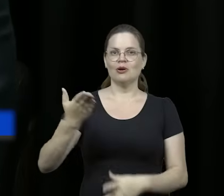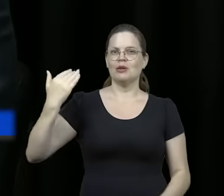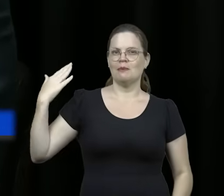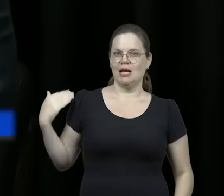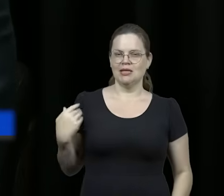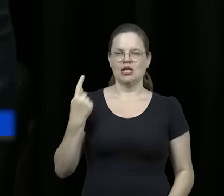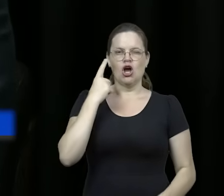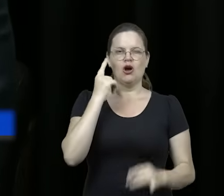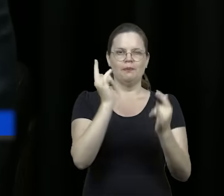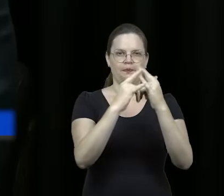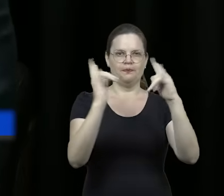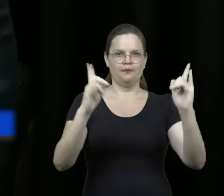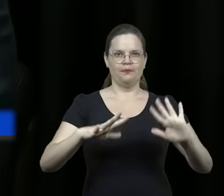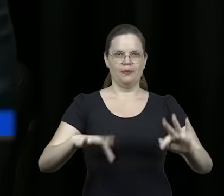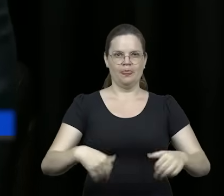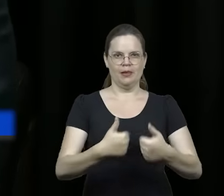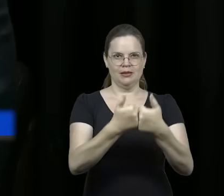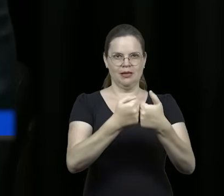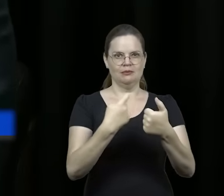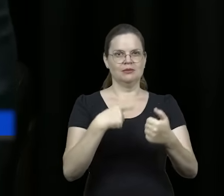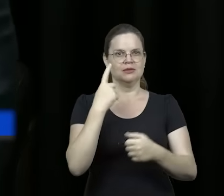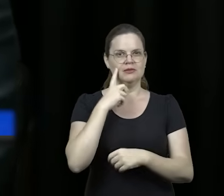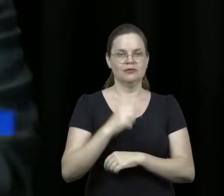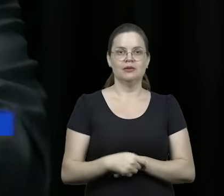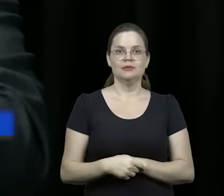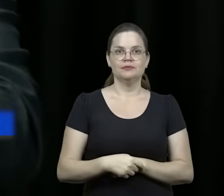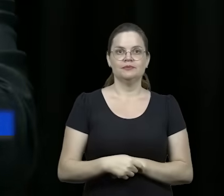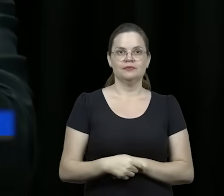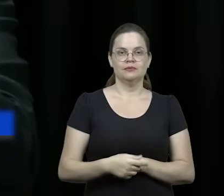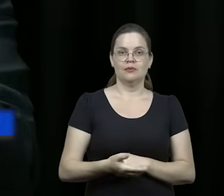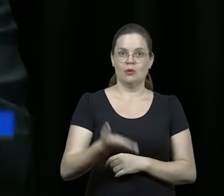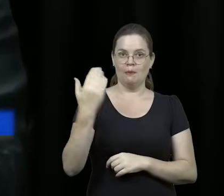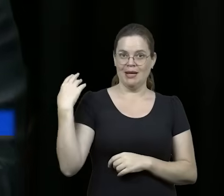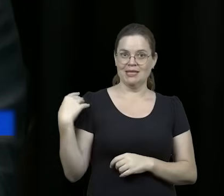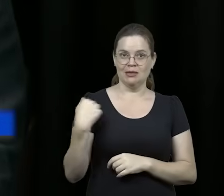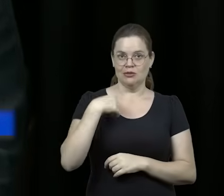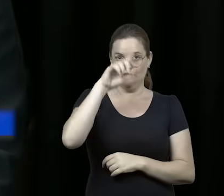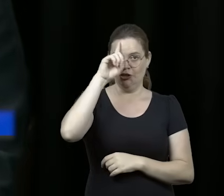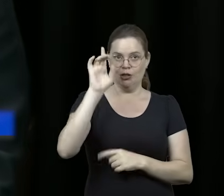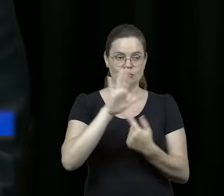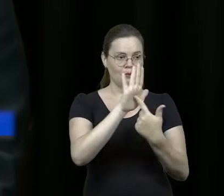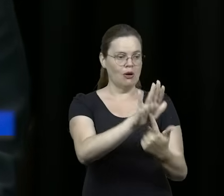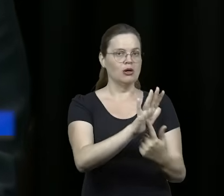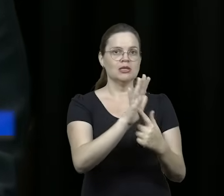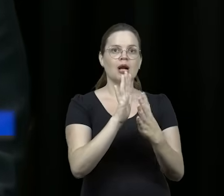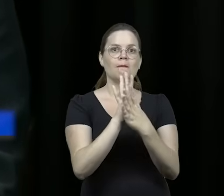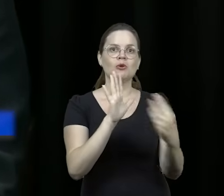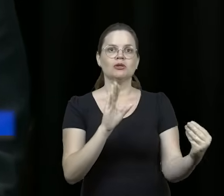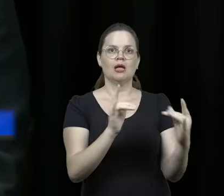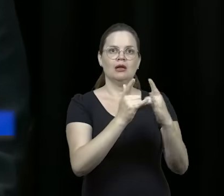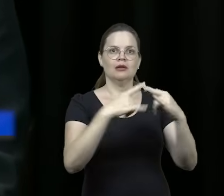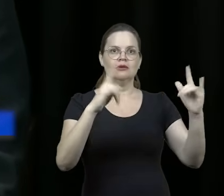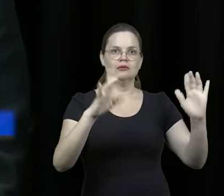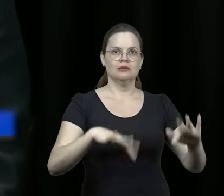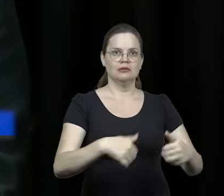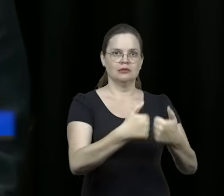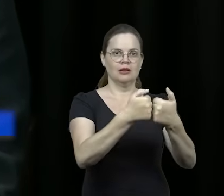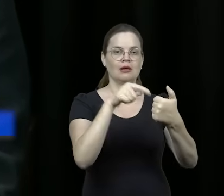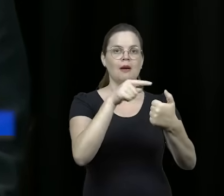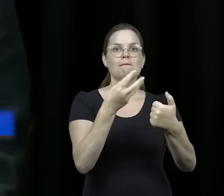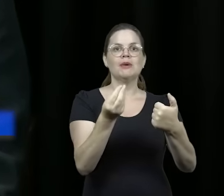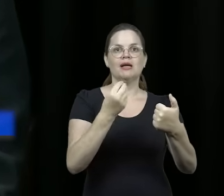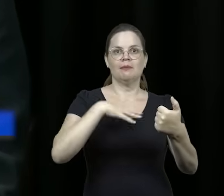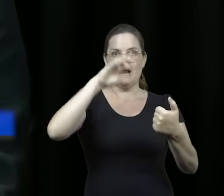Luciano, né, gosta muito de falar do tabernáculo, quando ele faz essa operação, é para o homem habitar